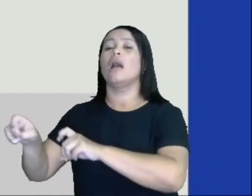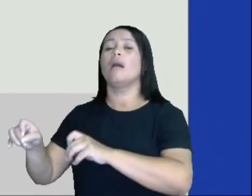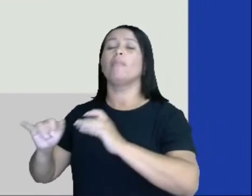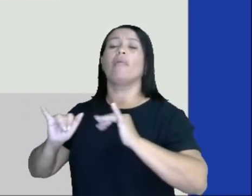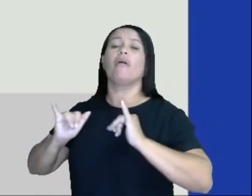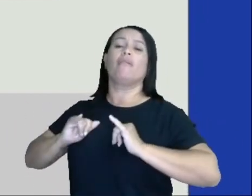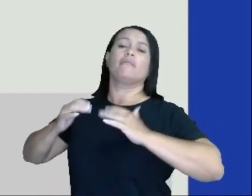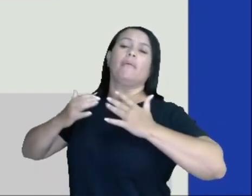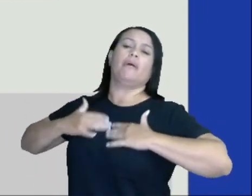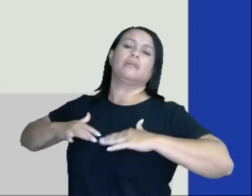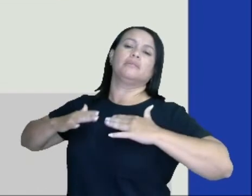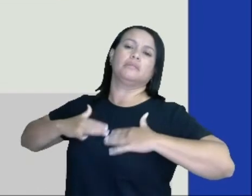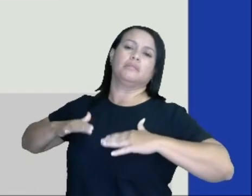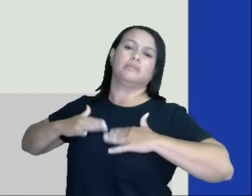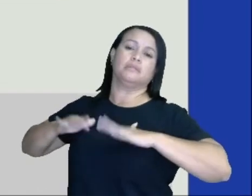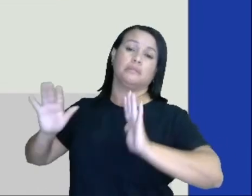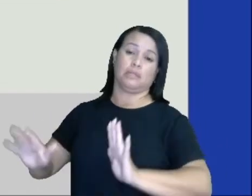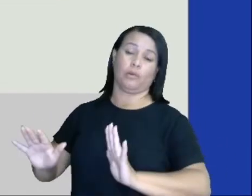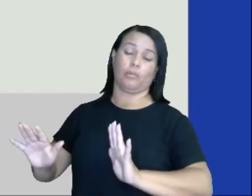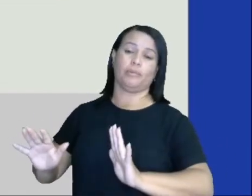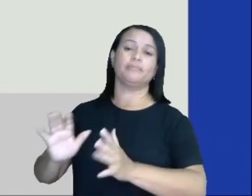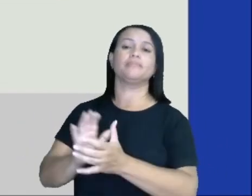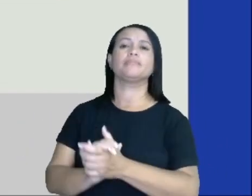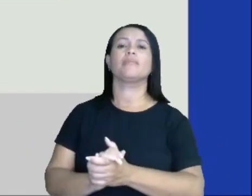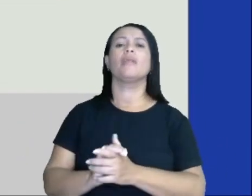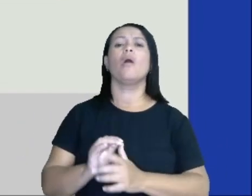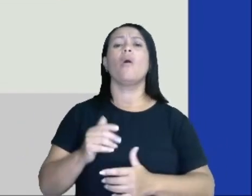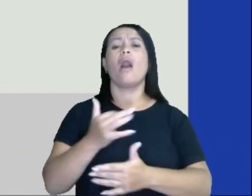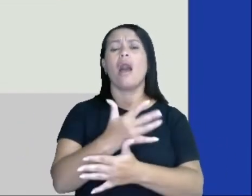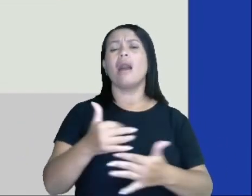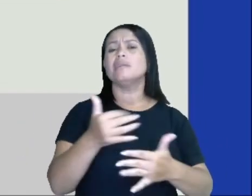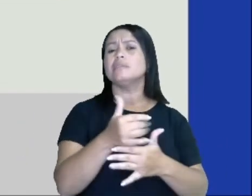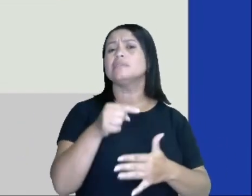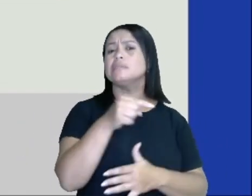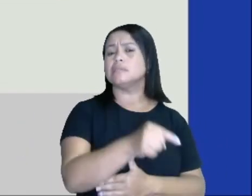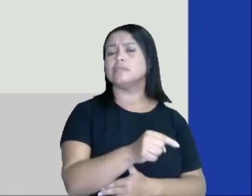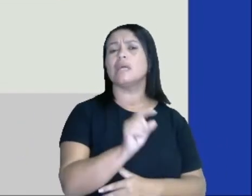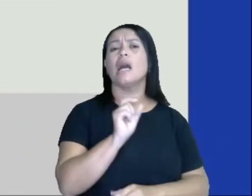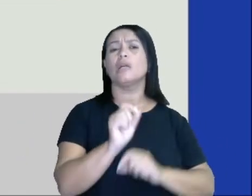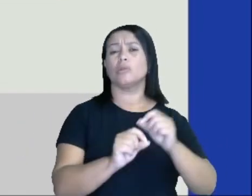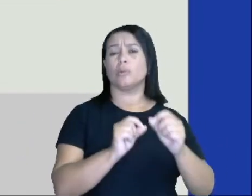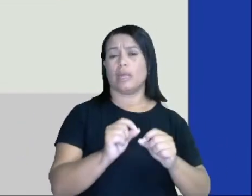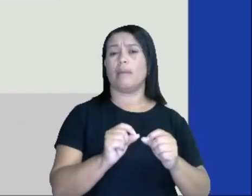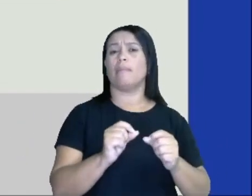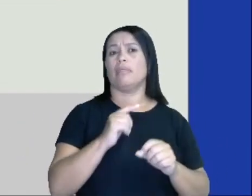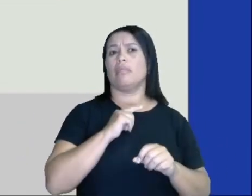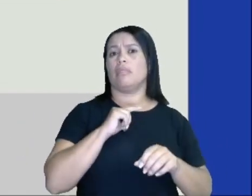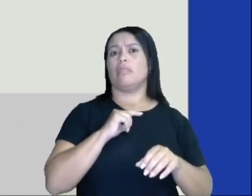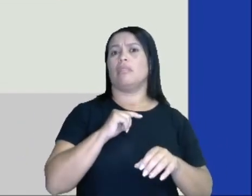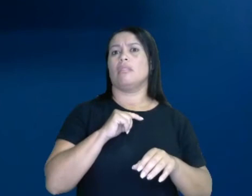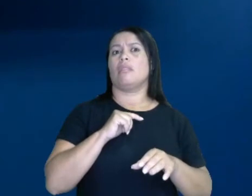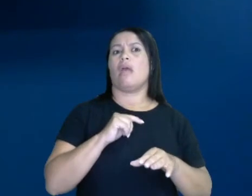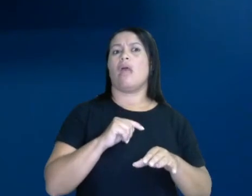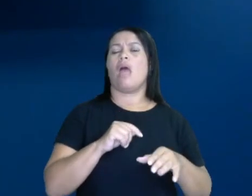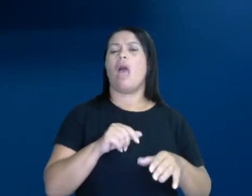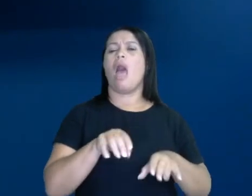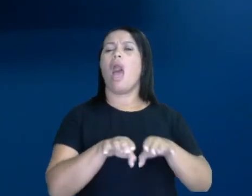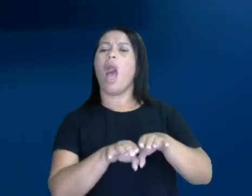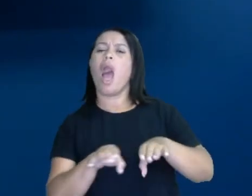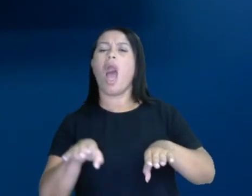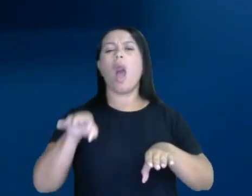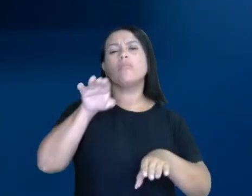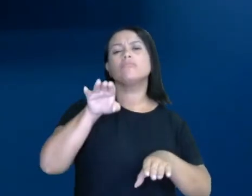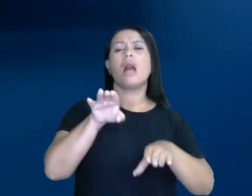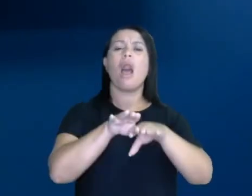estresse, tanta pressão, tá bem? As cidades, gente, apesar de ter essa hierarquia, né, entre as cidades mais urbanizadas e